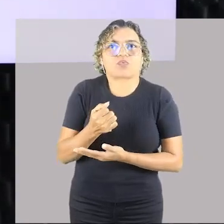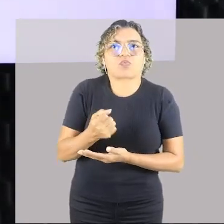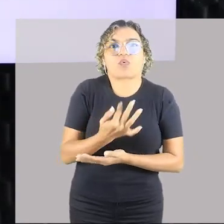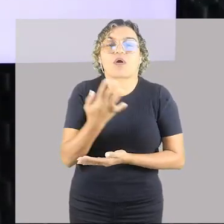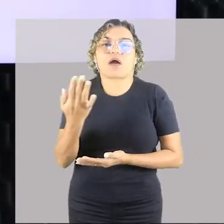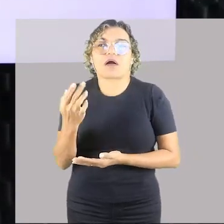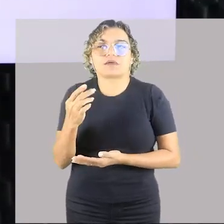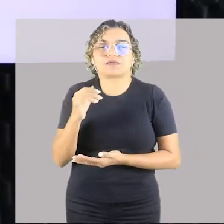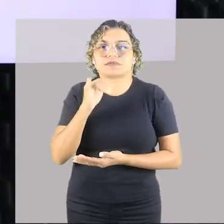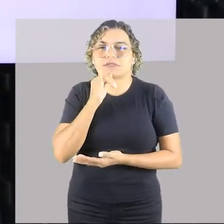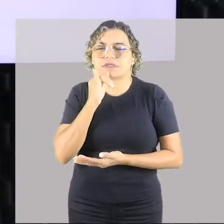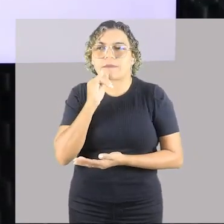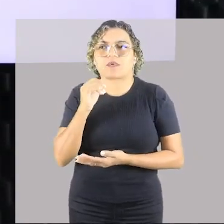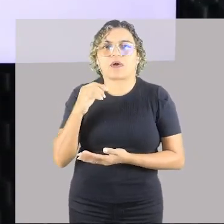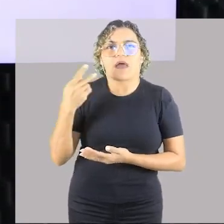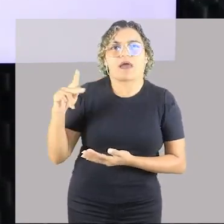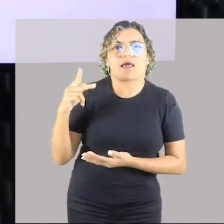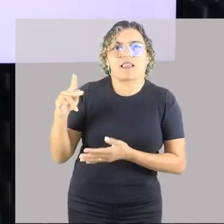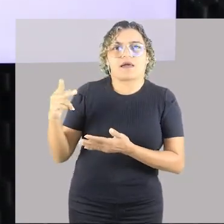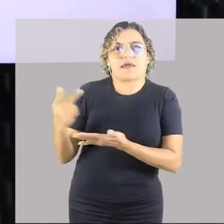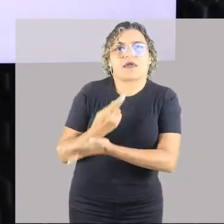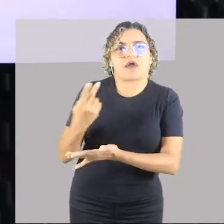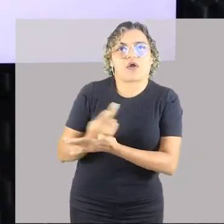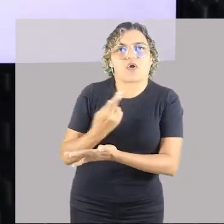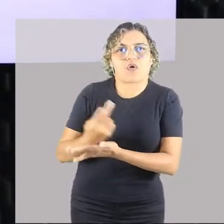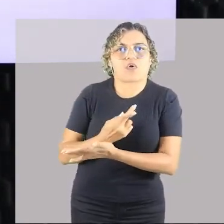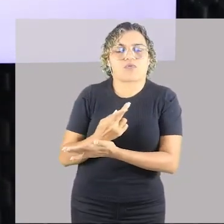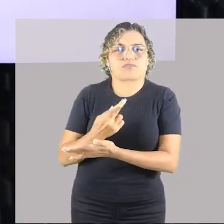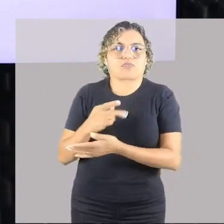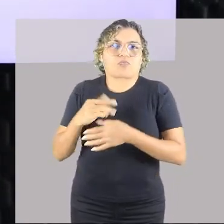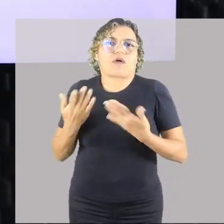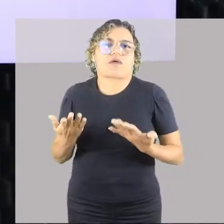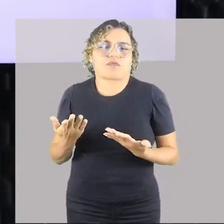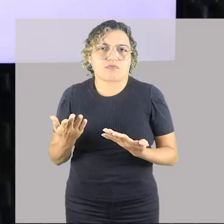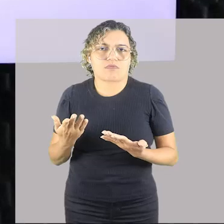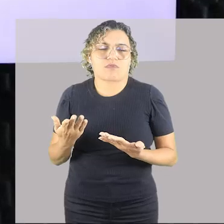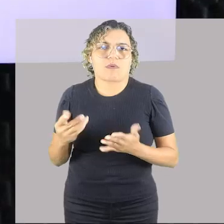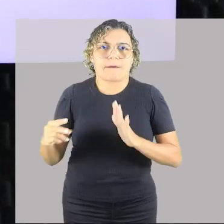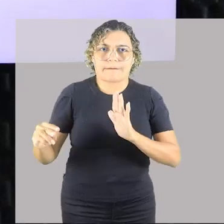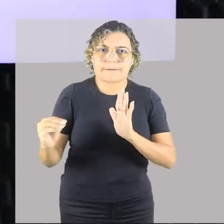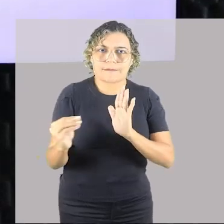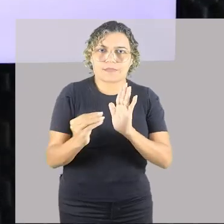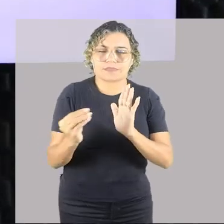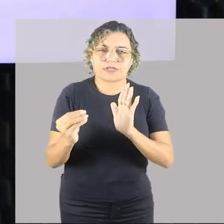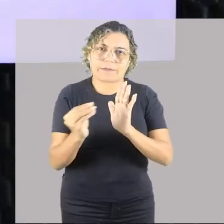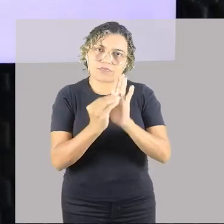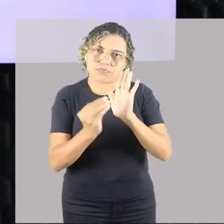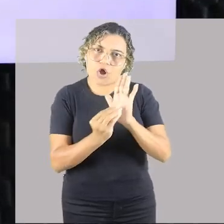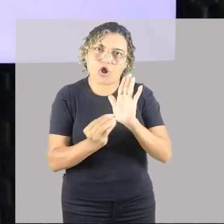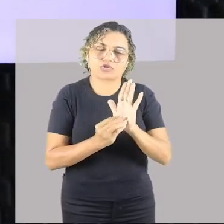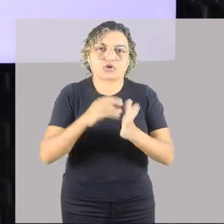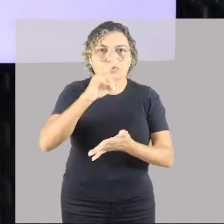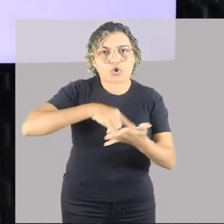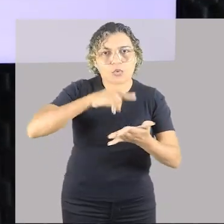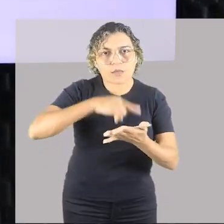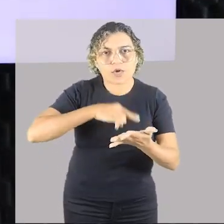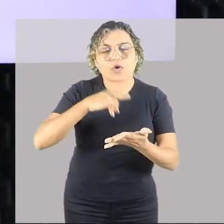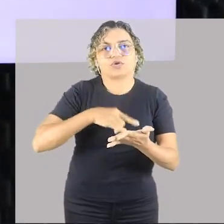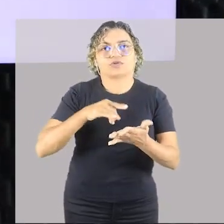ilícitos, quais são os atos ilícitos que ocorreram. Deverá fazer referência ao documento ou aos autos